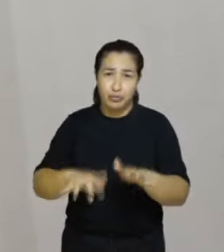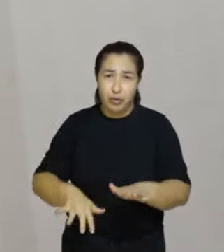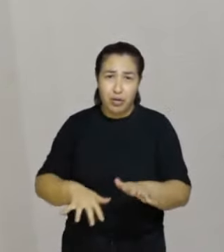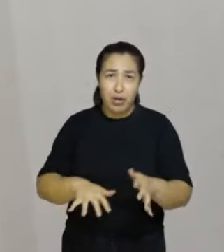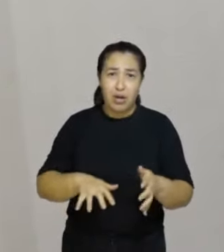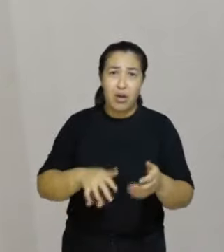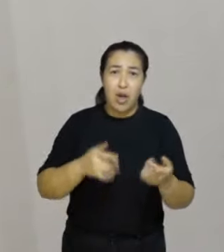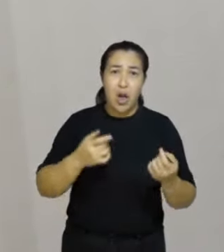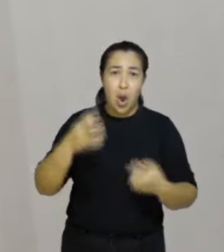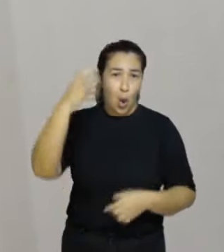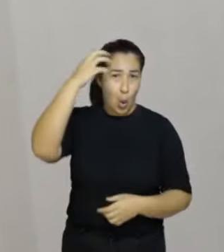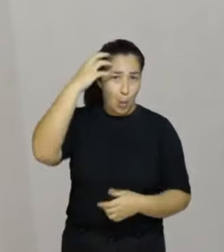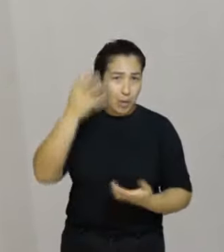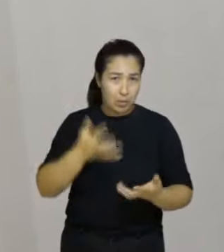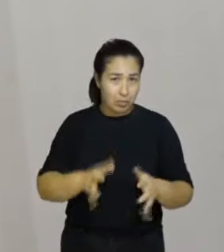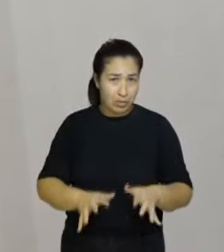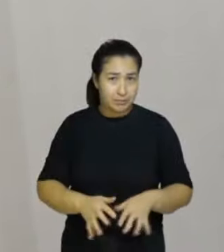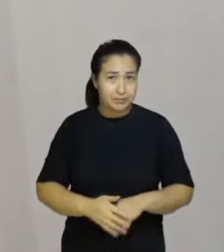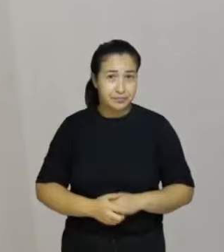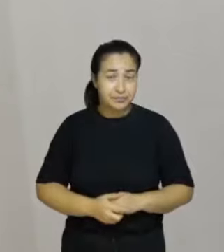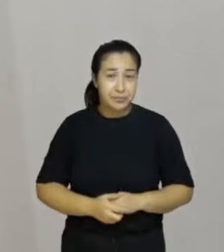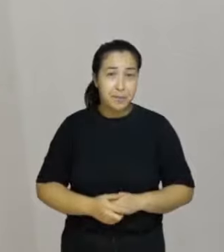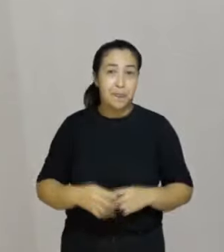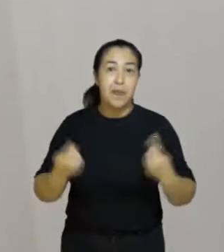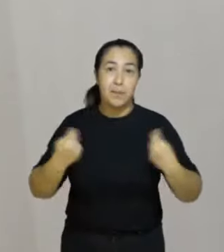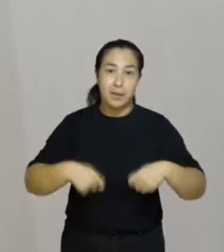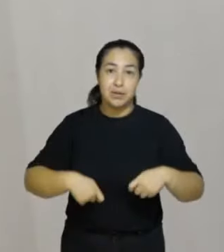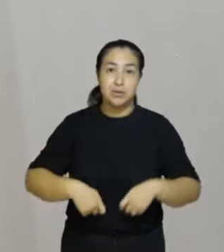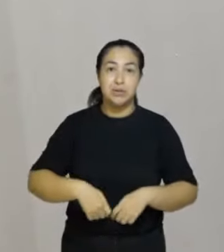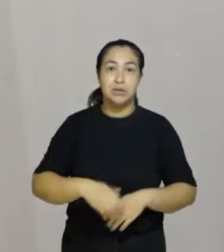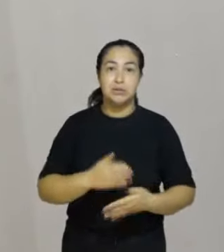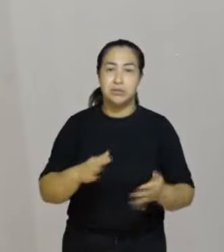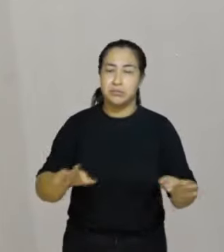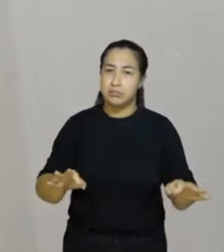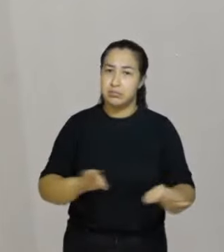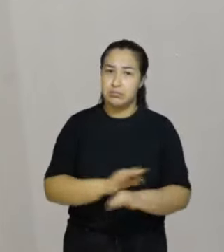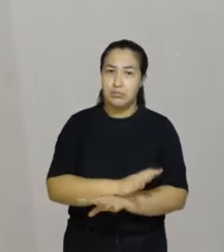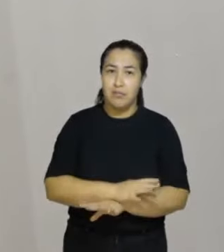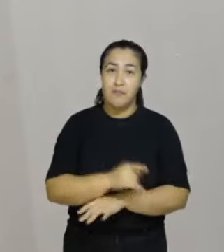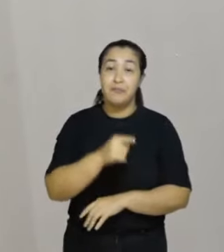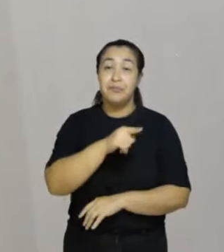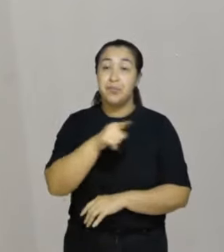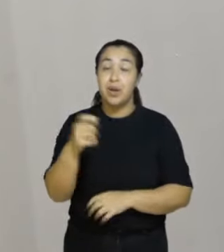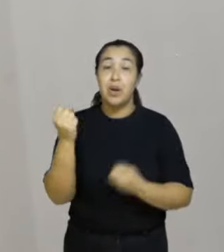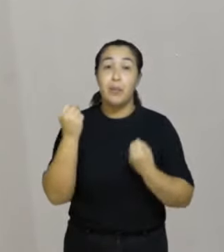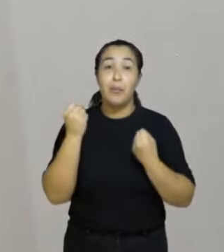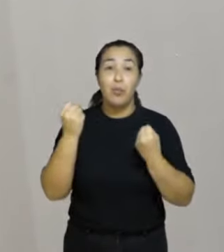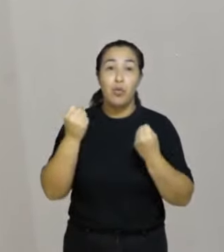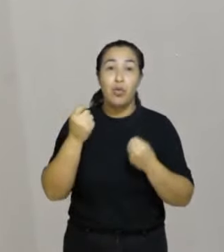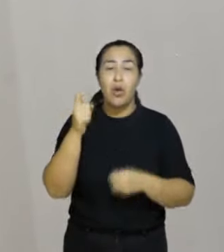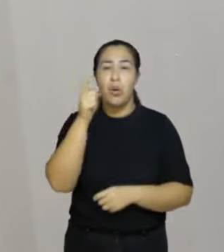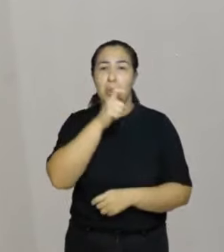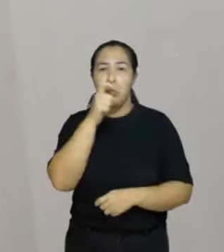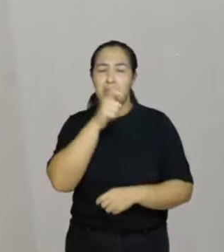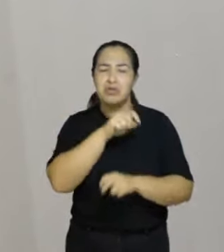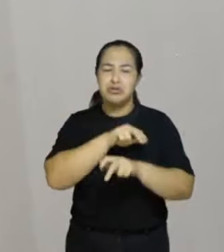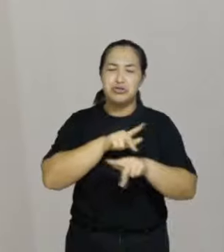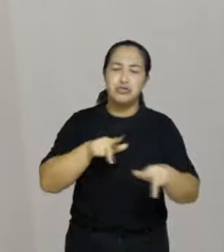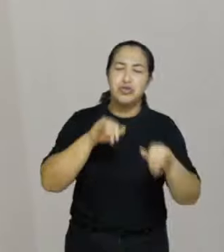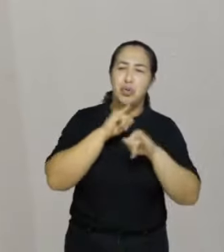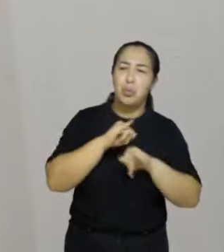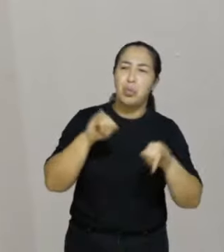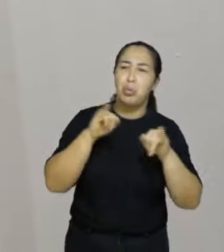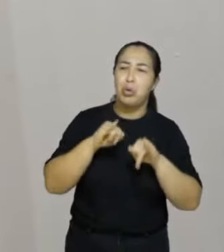Temos que dizer chega a este projeto de poder que mente ao alegar que protege a